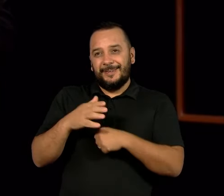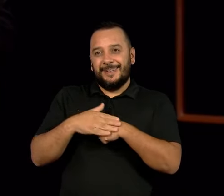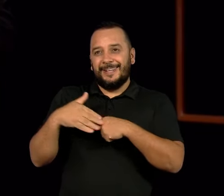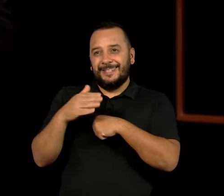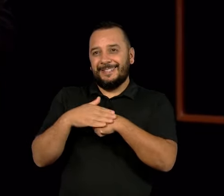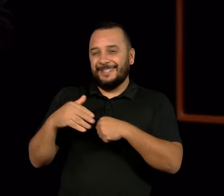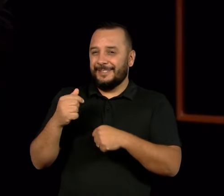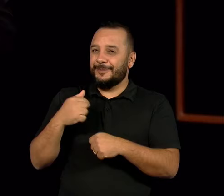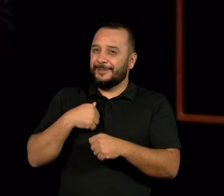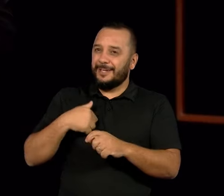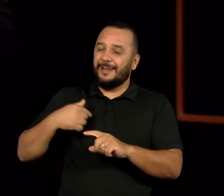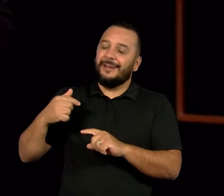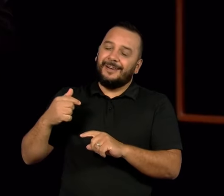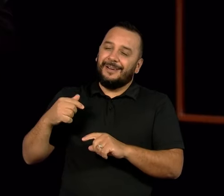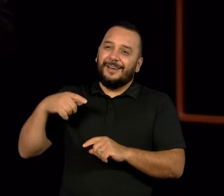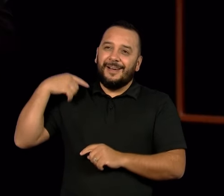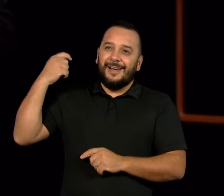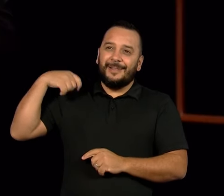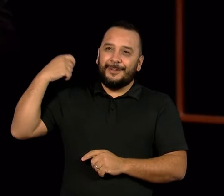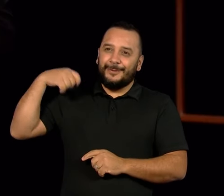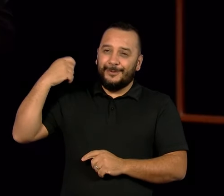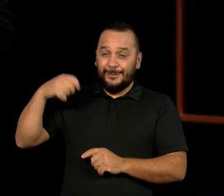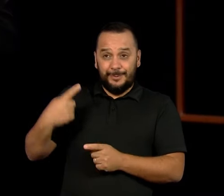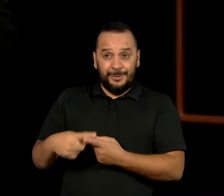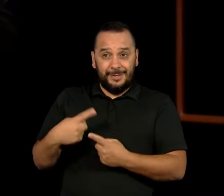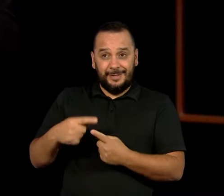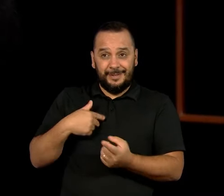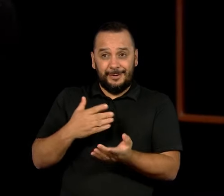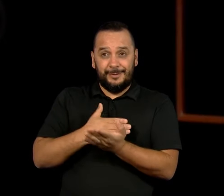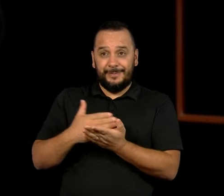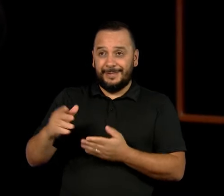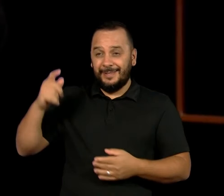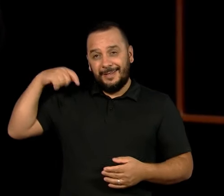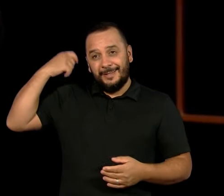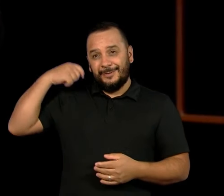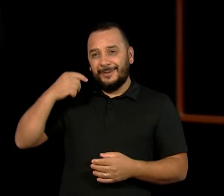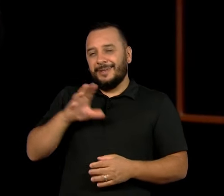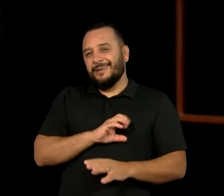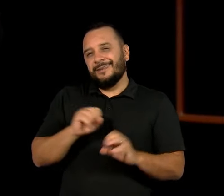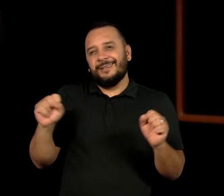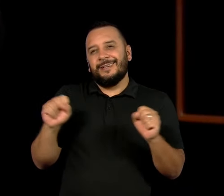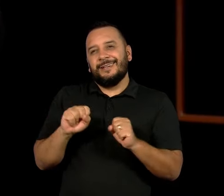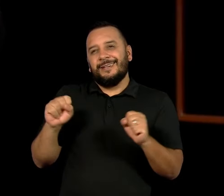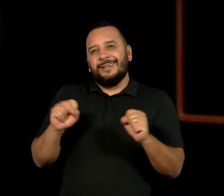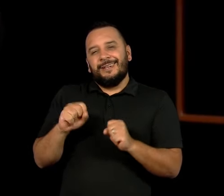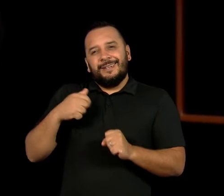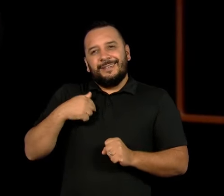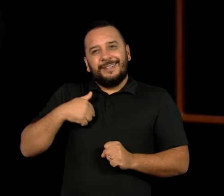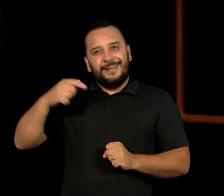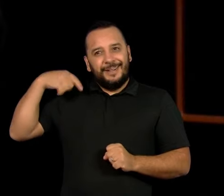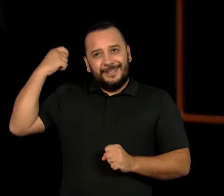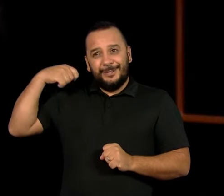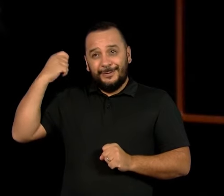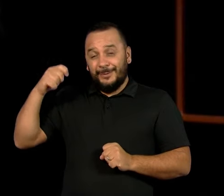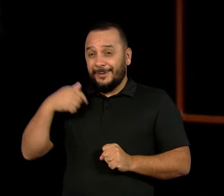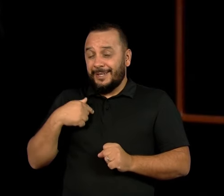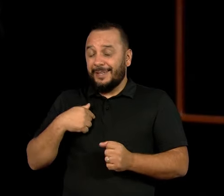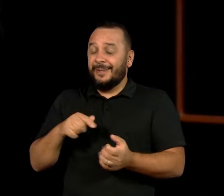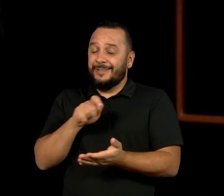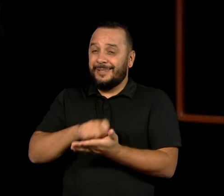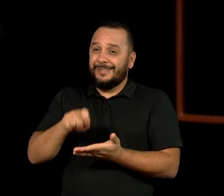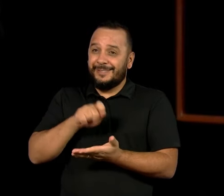pelos atores, talvez por ter começado como ator. Eu amo atores, atrizes. Então, sempre que eu